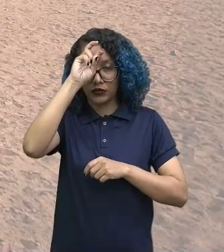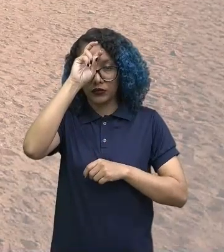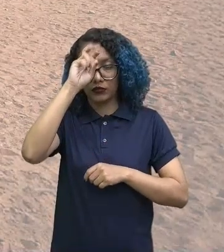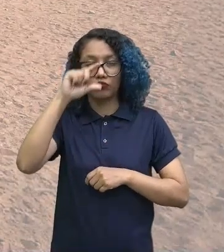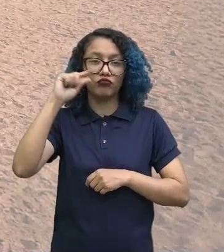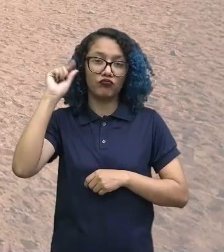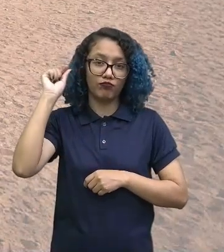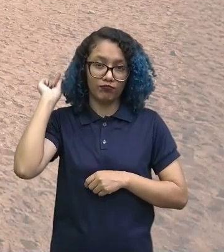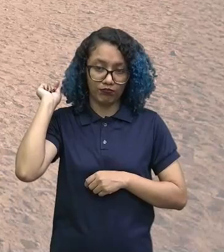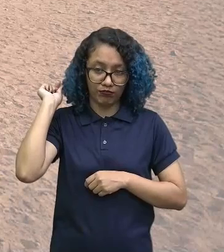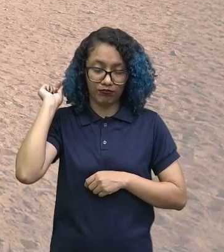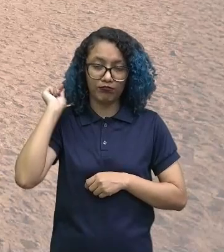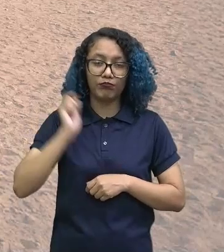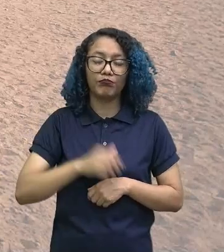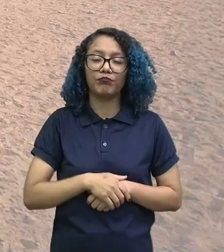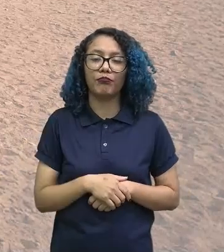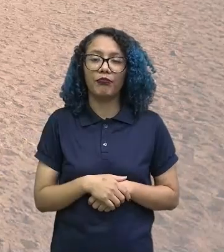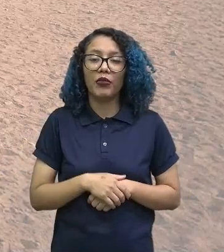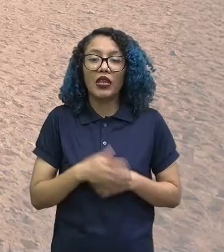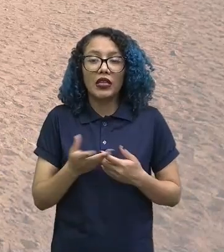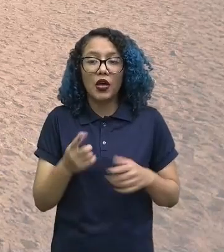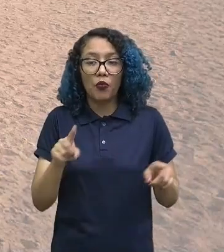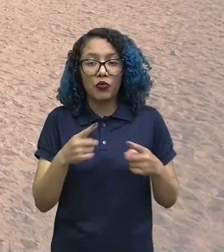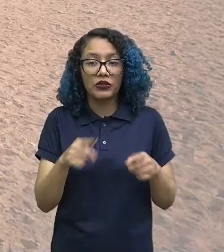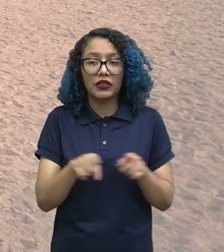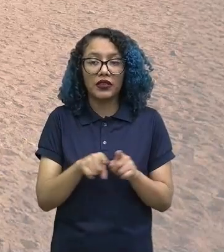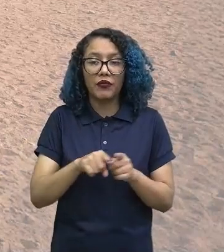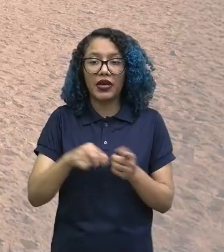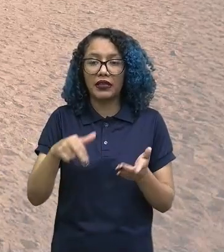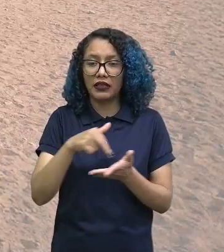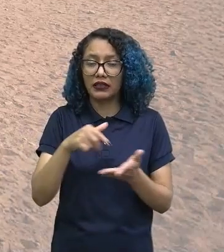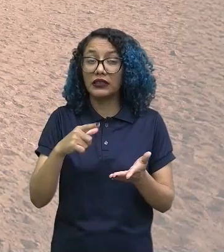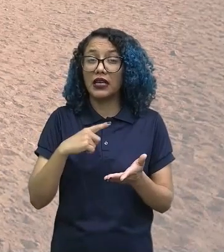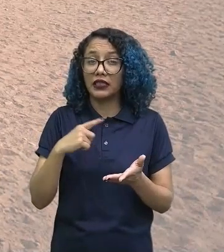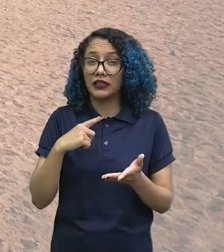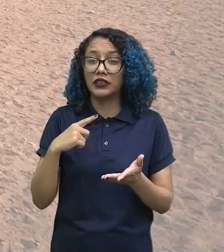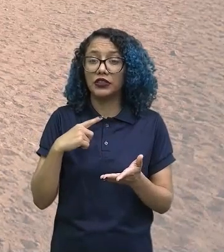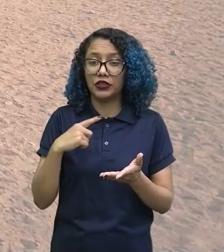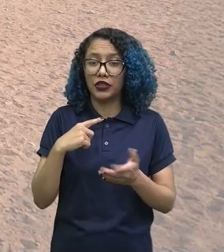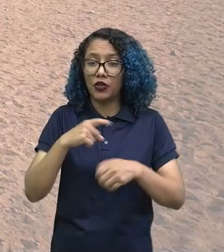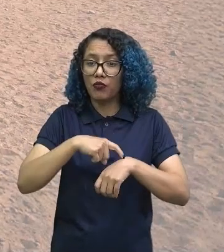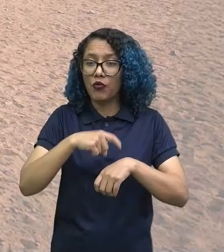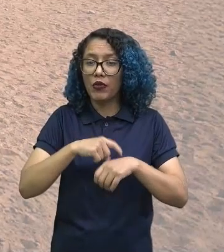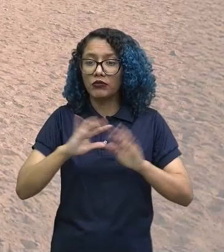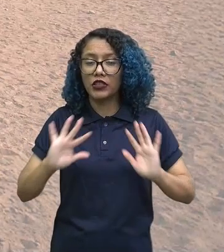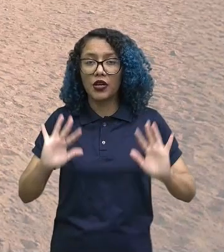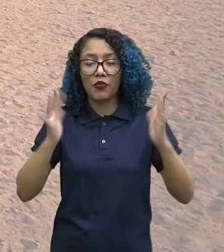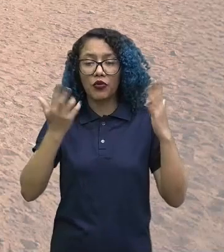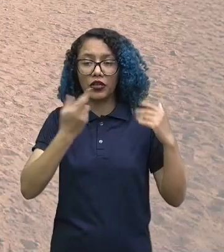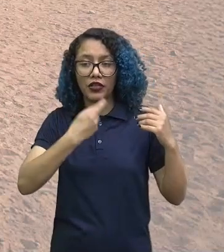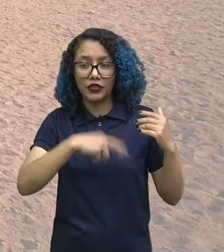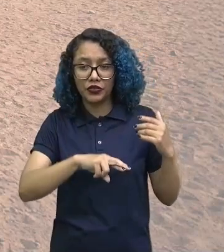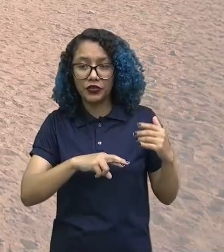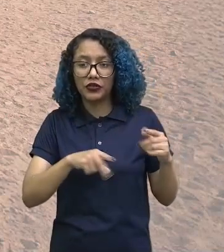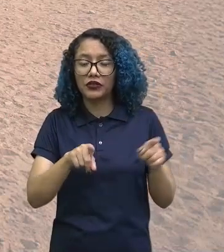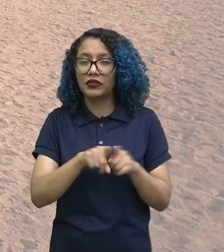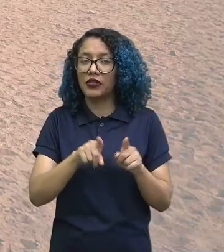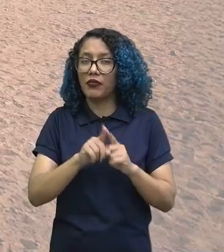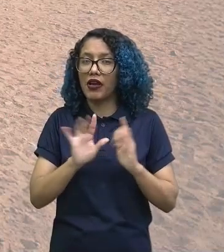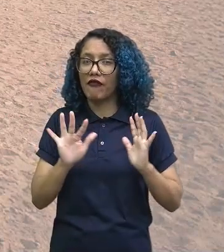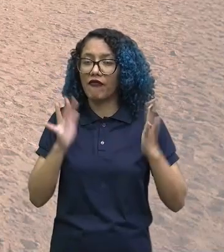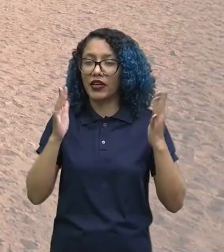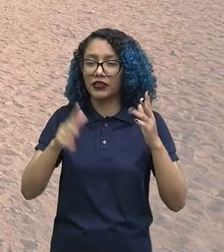a música e a dança estavam presentes em cerimônias religiosas, festas populares